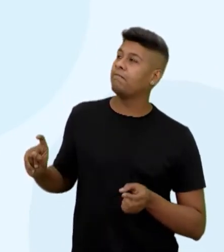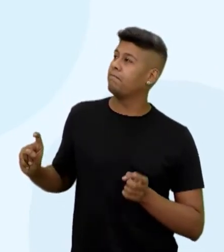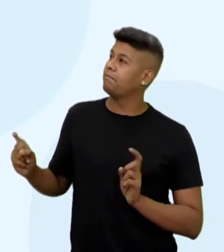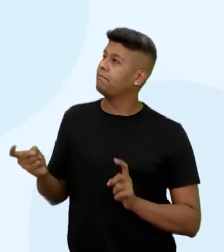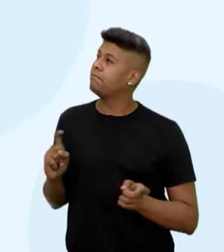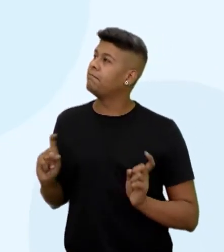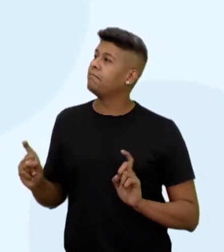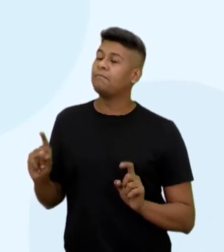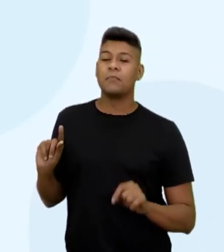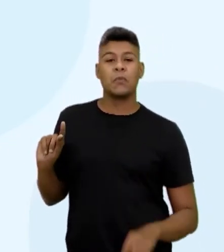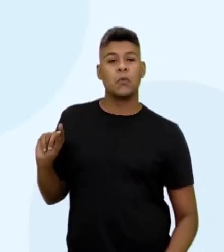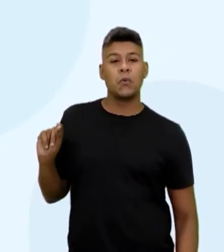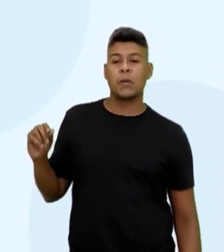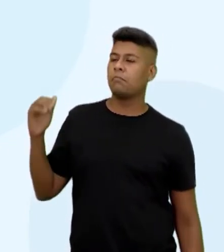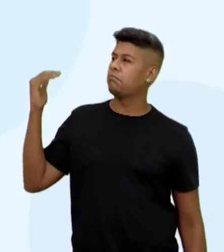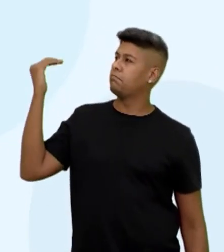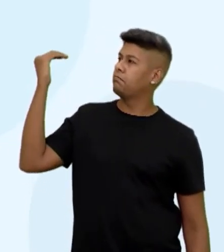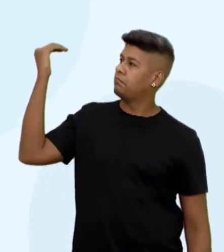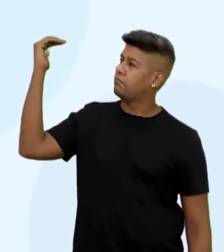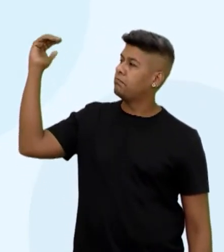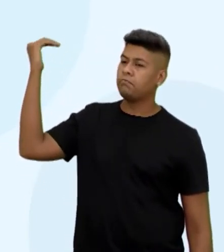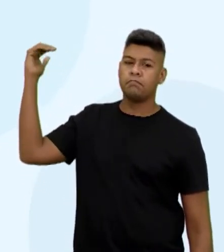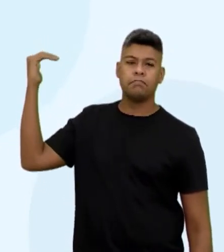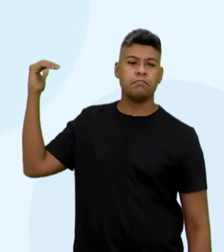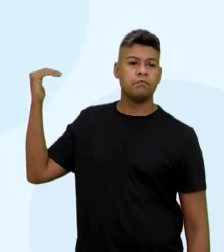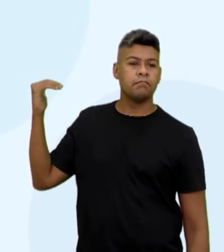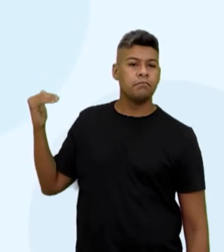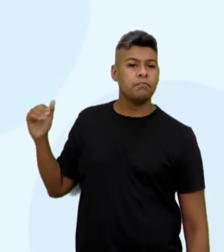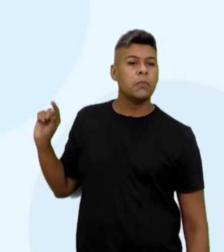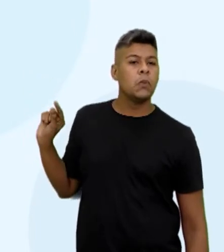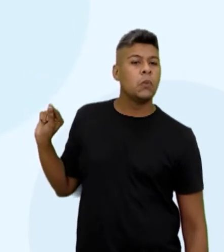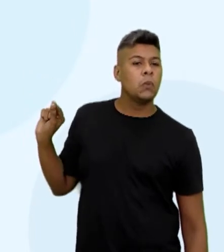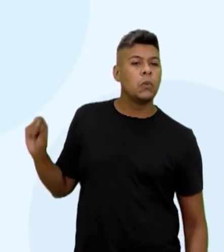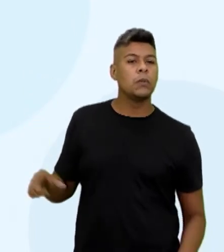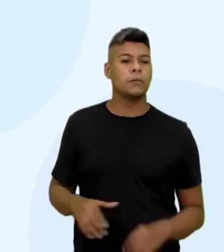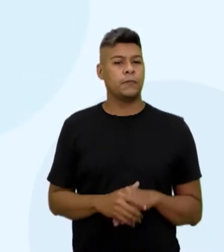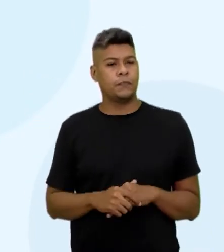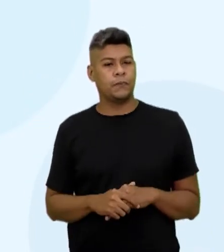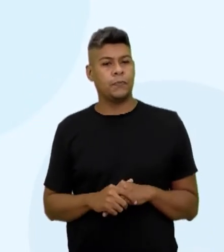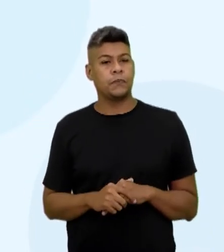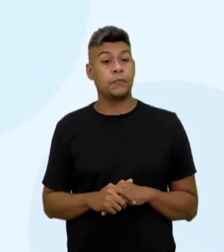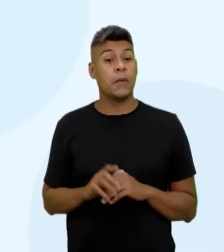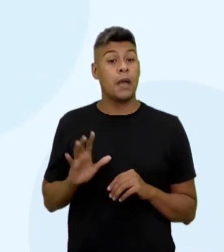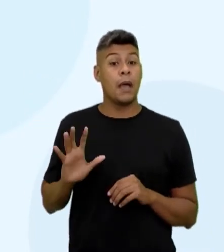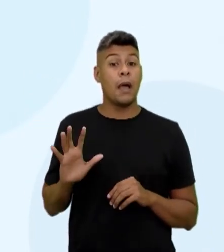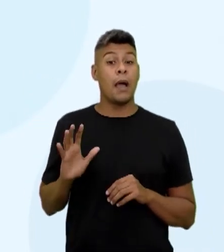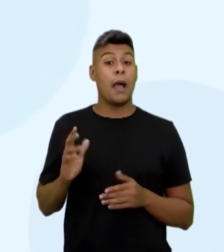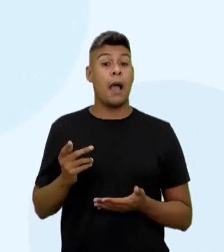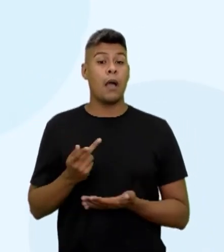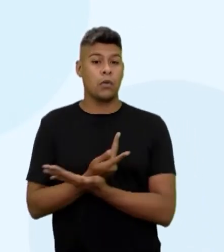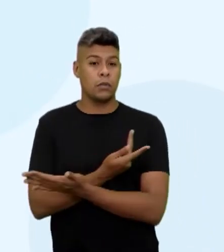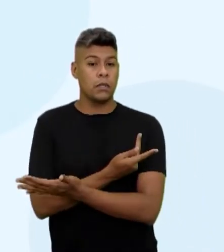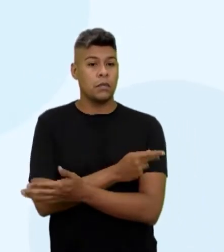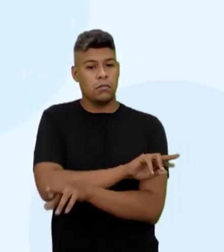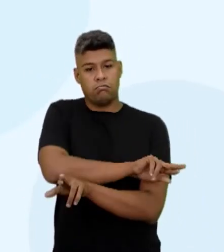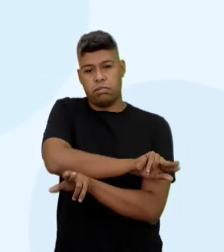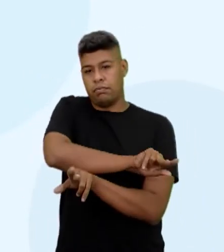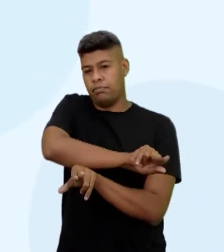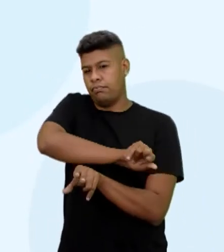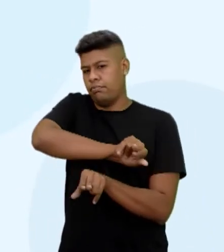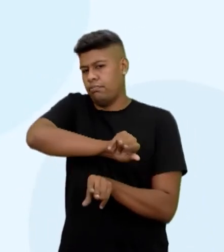vão discutir esta esta questão que diz assim aconteceu uma série de eventos